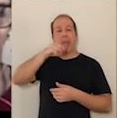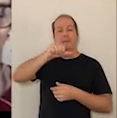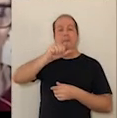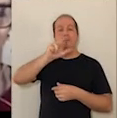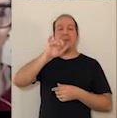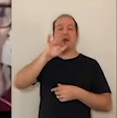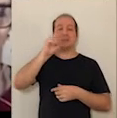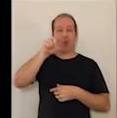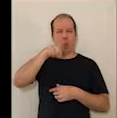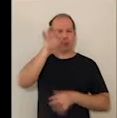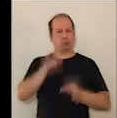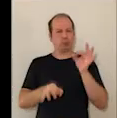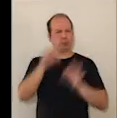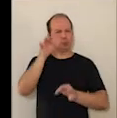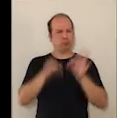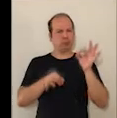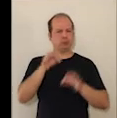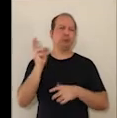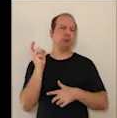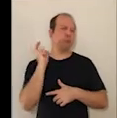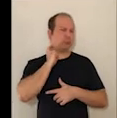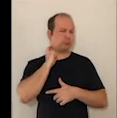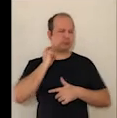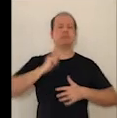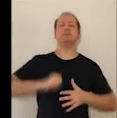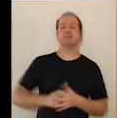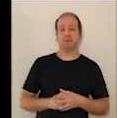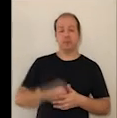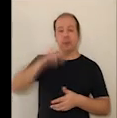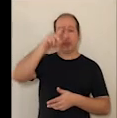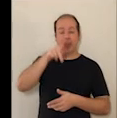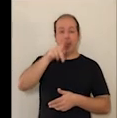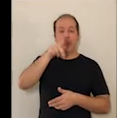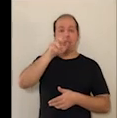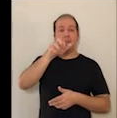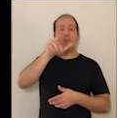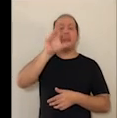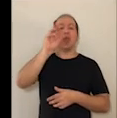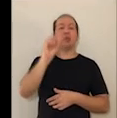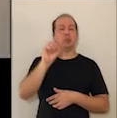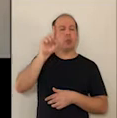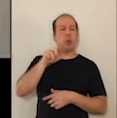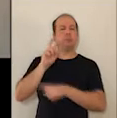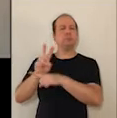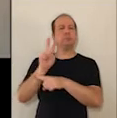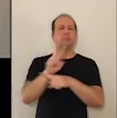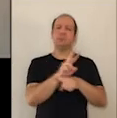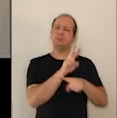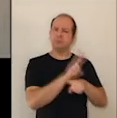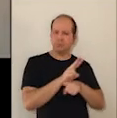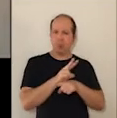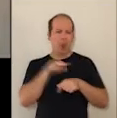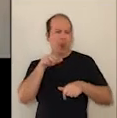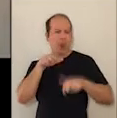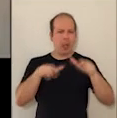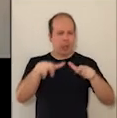Marcelo Vilas Boas, como Juiz, ou o morcego. Pedro Birenbaum, como o inspetor,